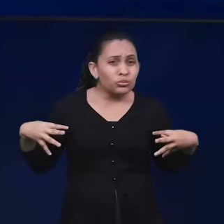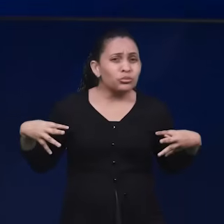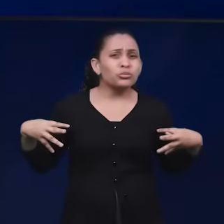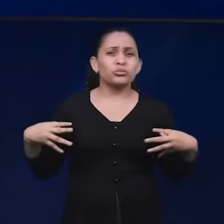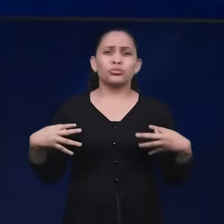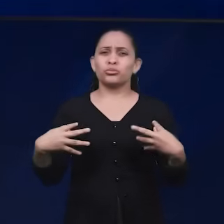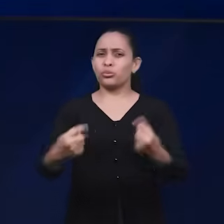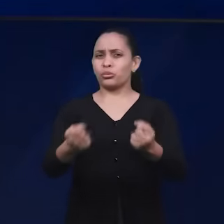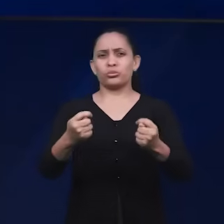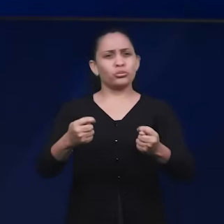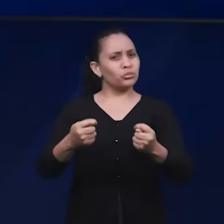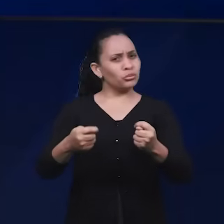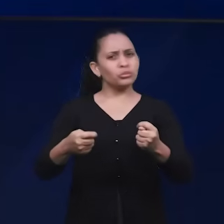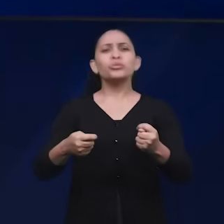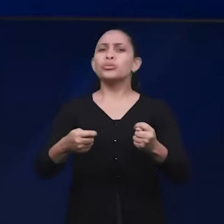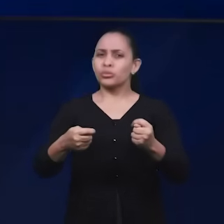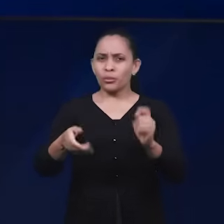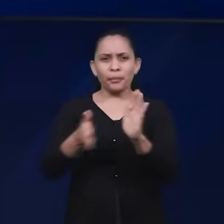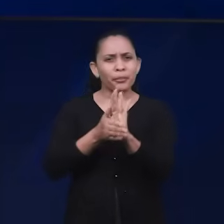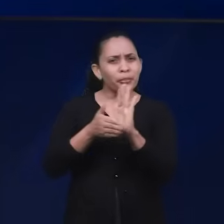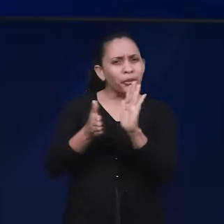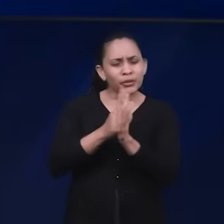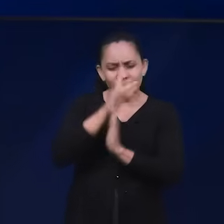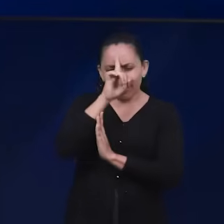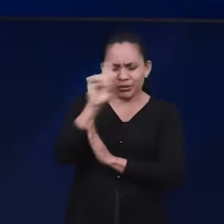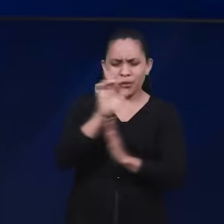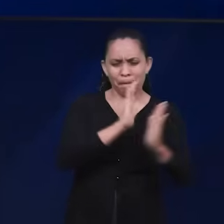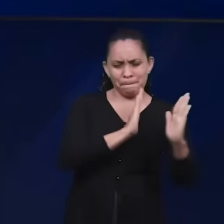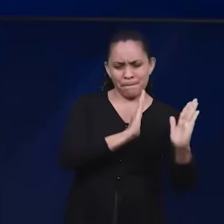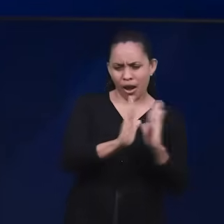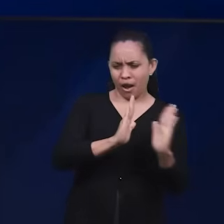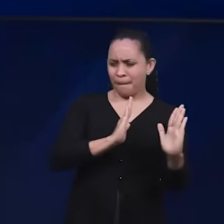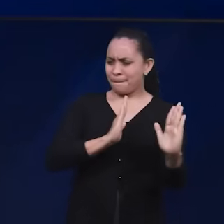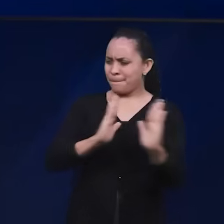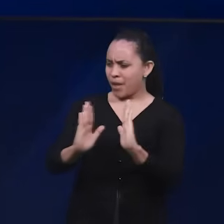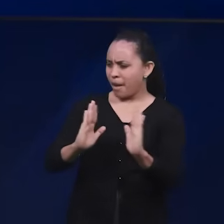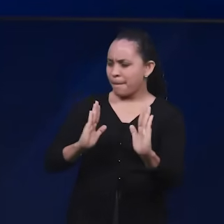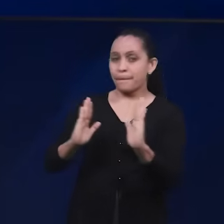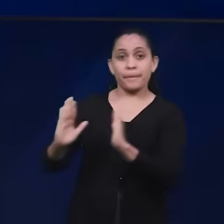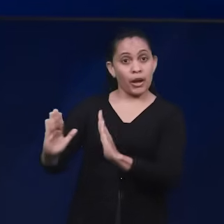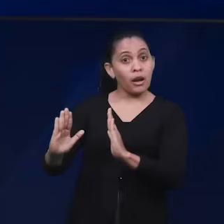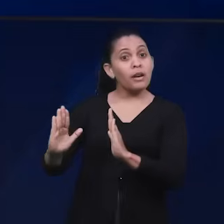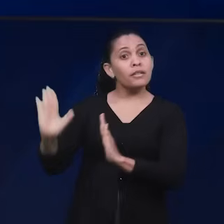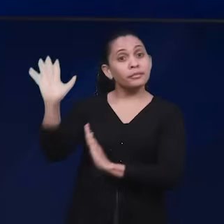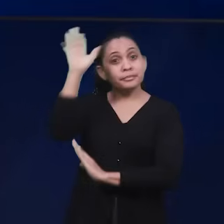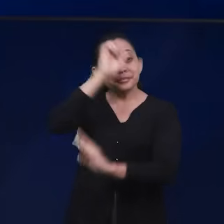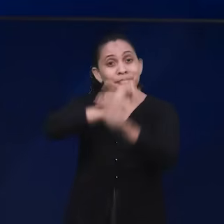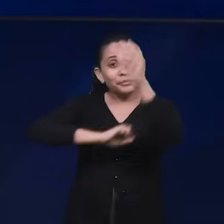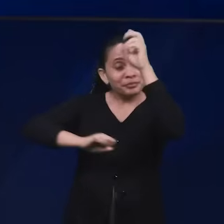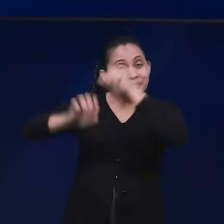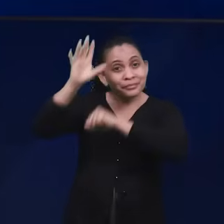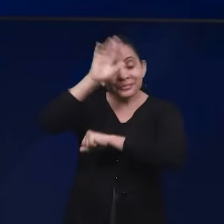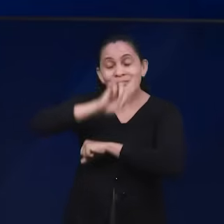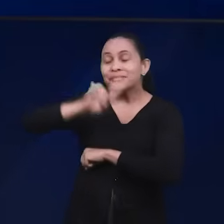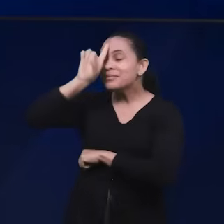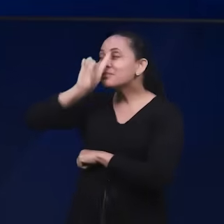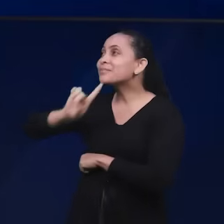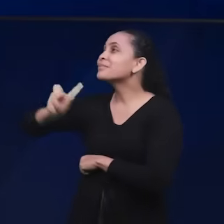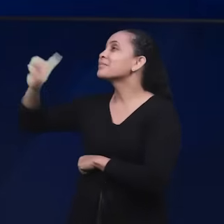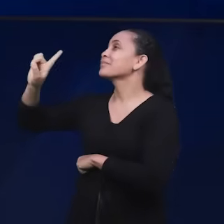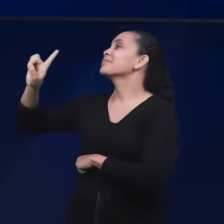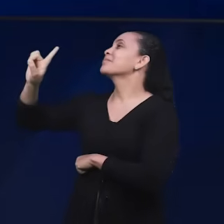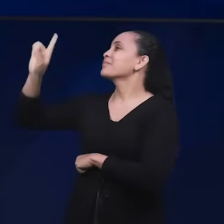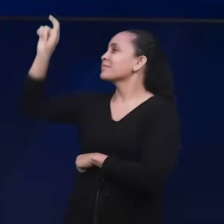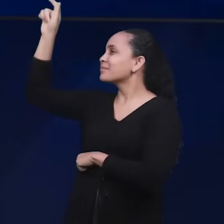alfabeto de Deus, as etapas, as fases, os ensinos, foi aprendendo a linguagem de Deus, a